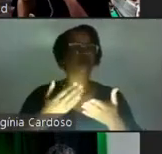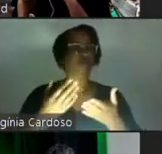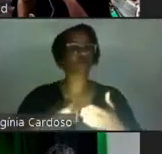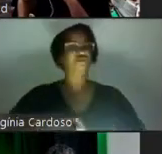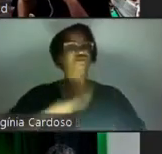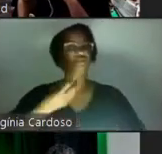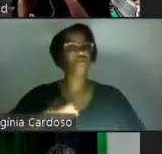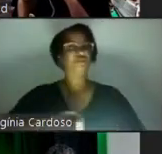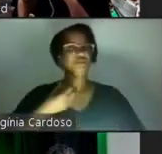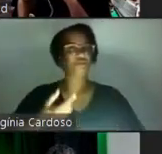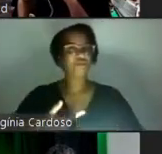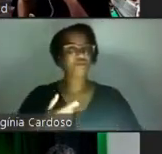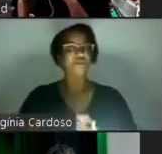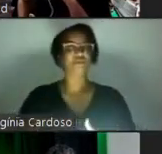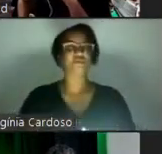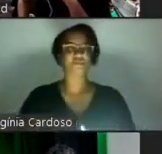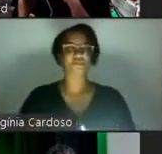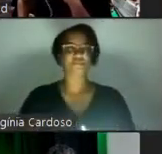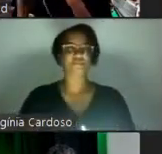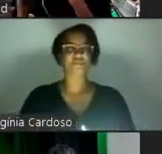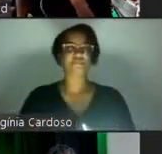Estesia, Sentimento.